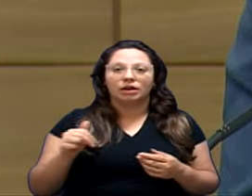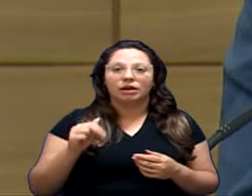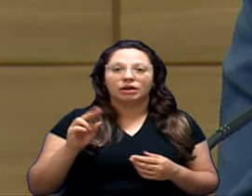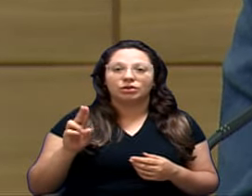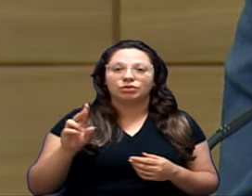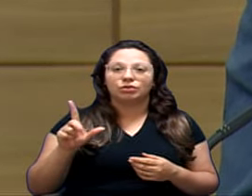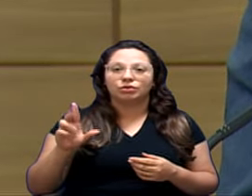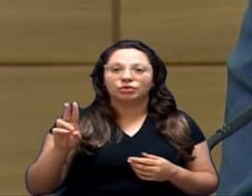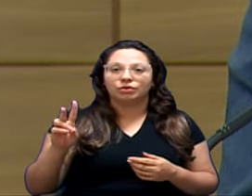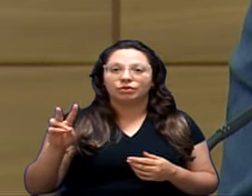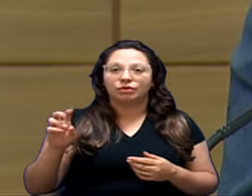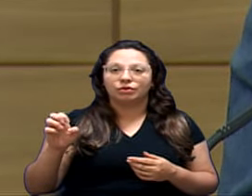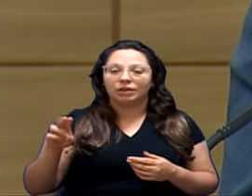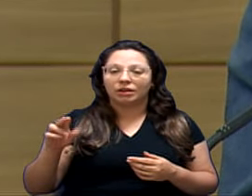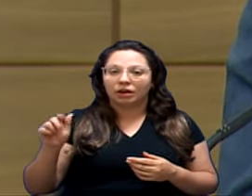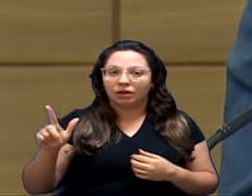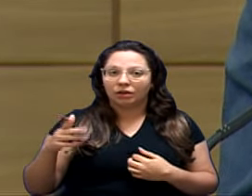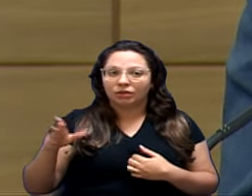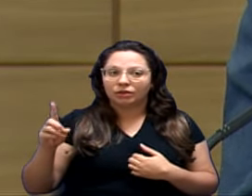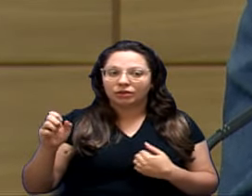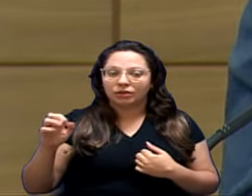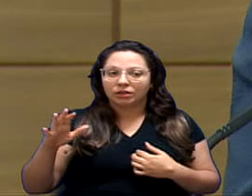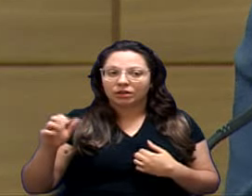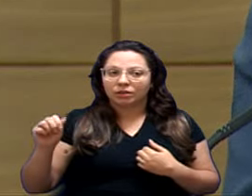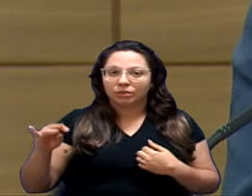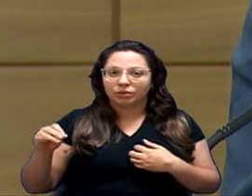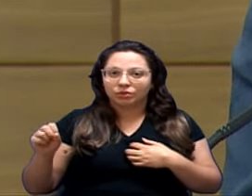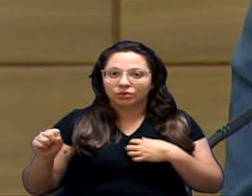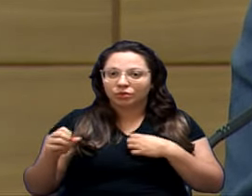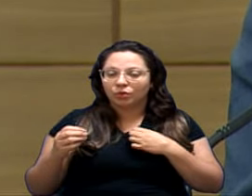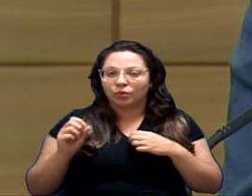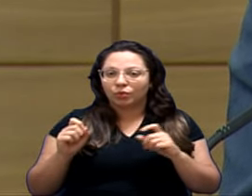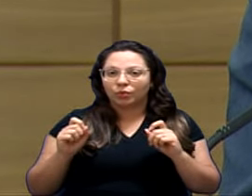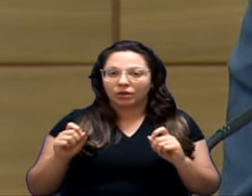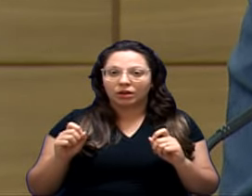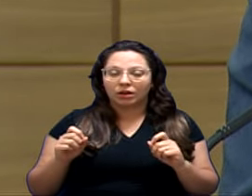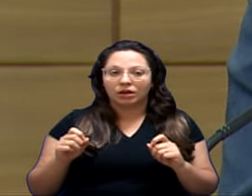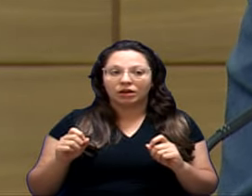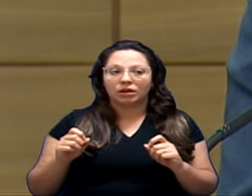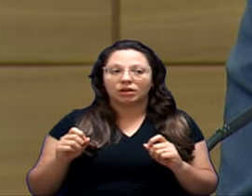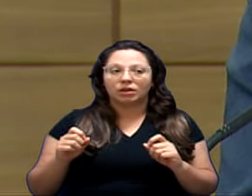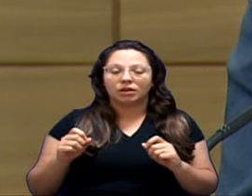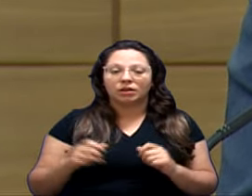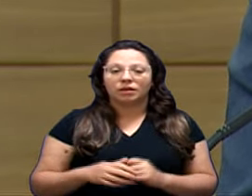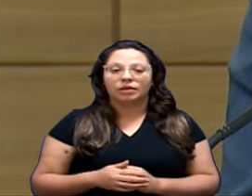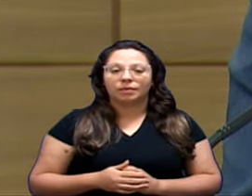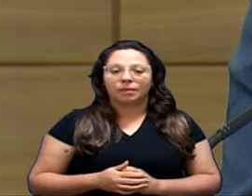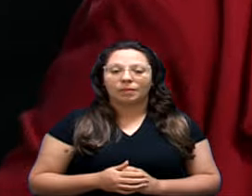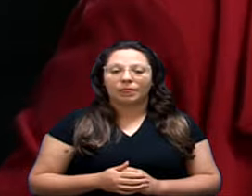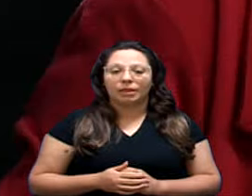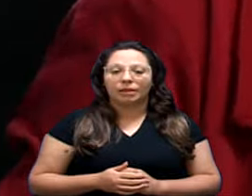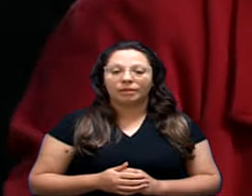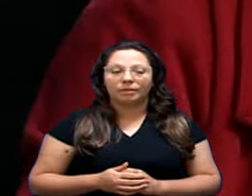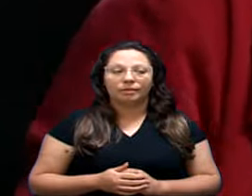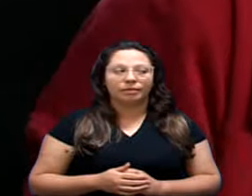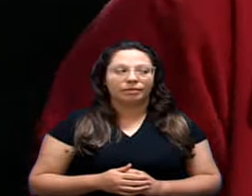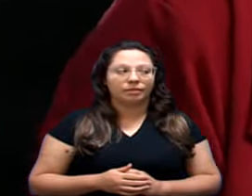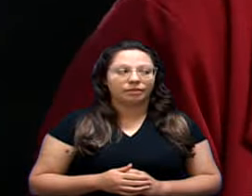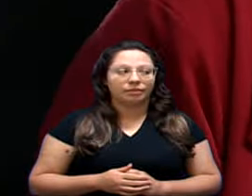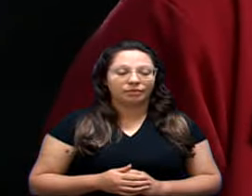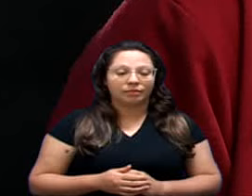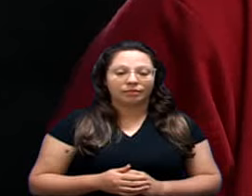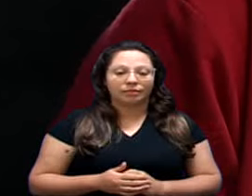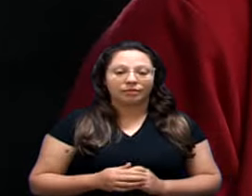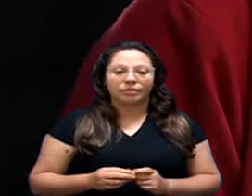como tudo tá consolidado a senhora quer que tão as pessoas saiam de lá que a gente desocupe tudo é isso não tem áreas ainda que foram aterradas